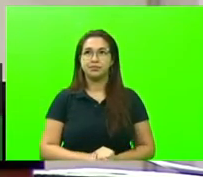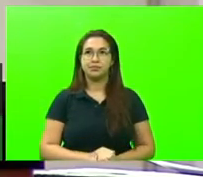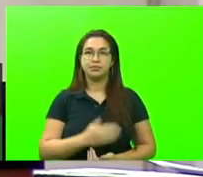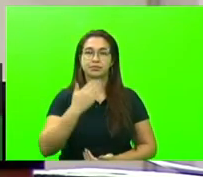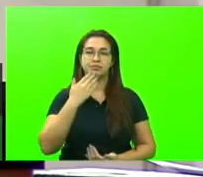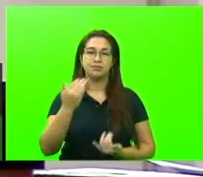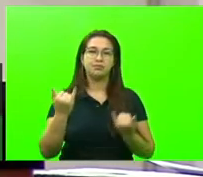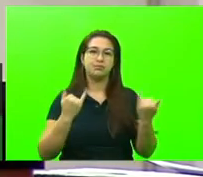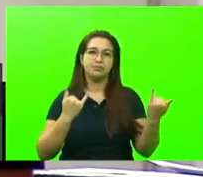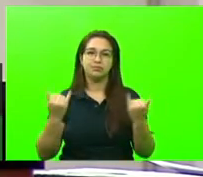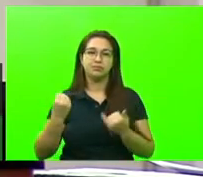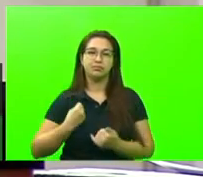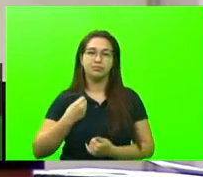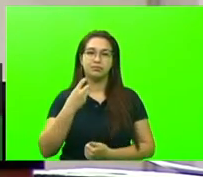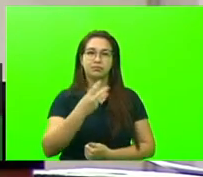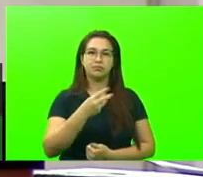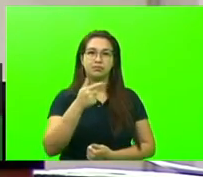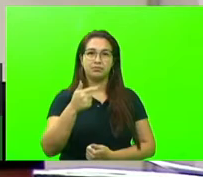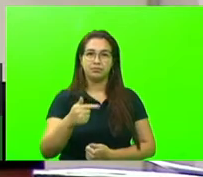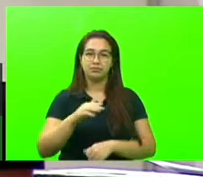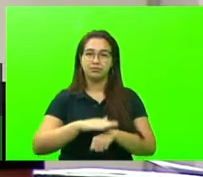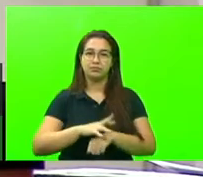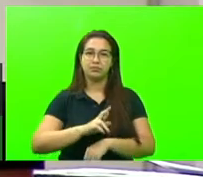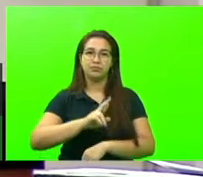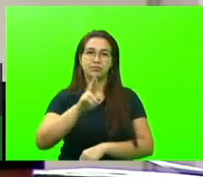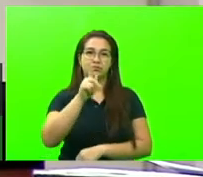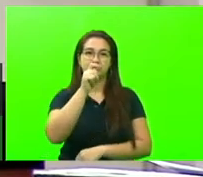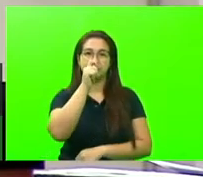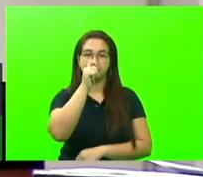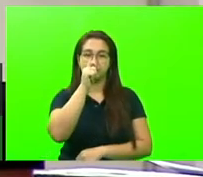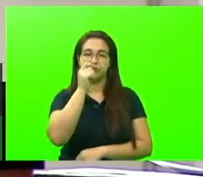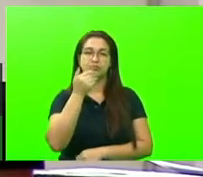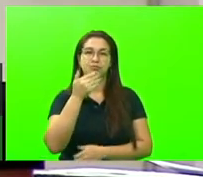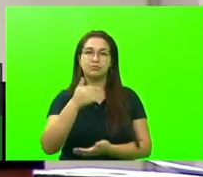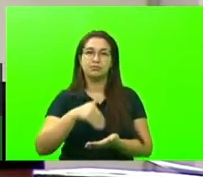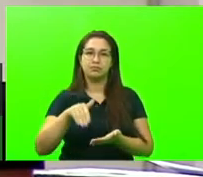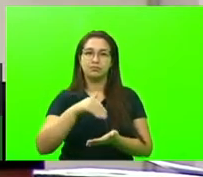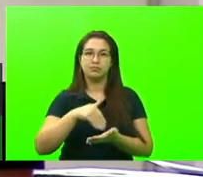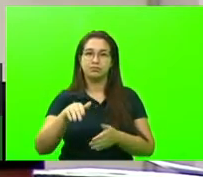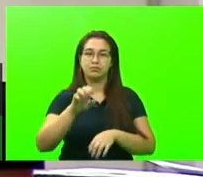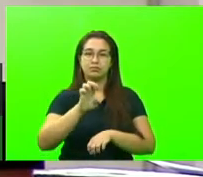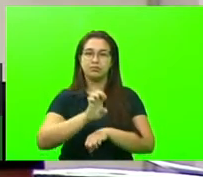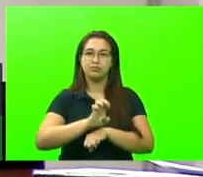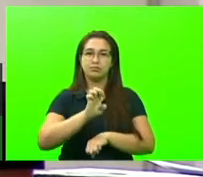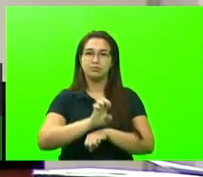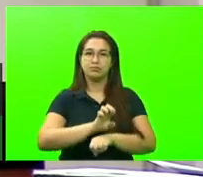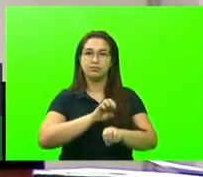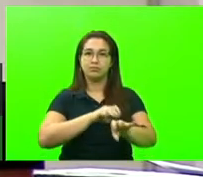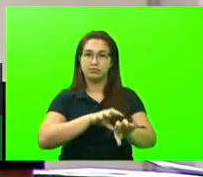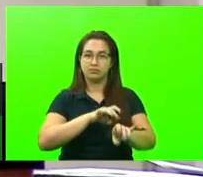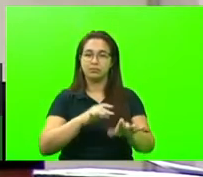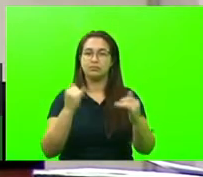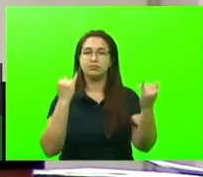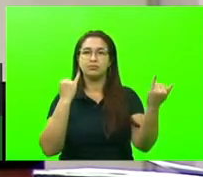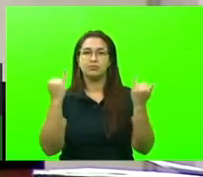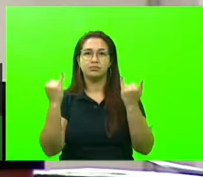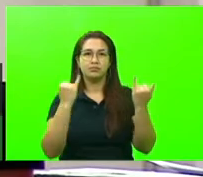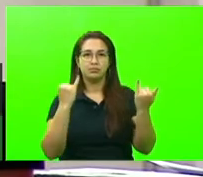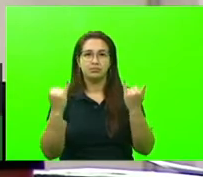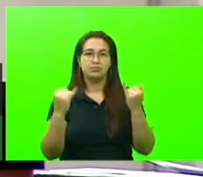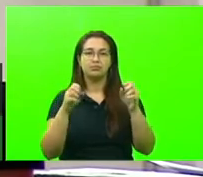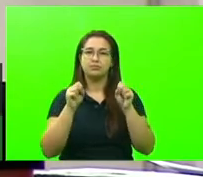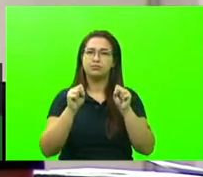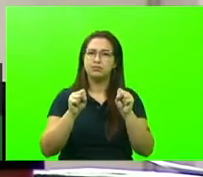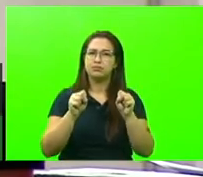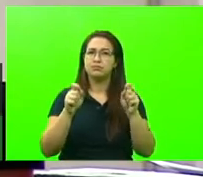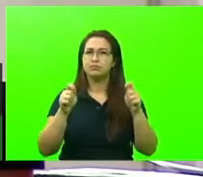Pedido de informação 37, deputado João Amin, solicitando ao secretário de Estado de Educação informações acerca da